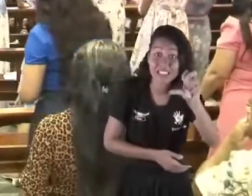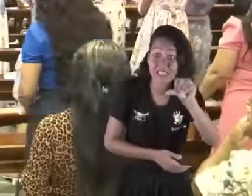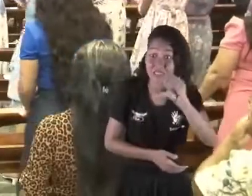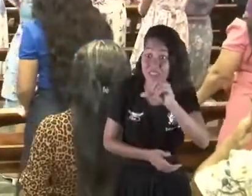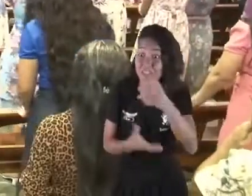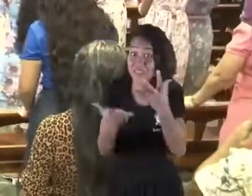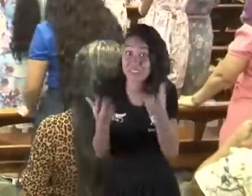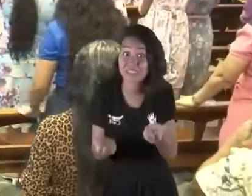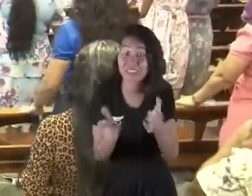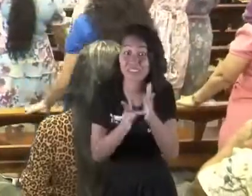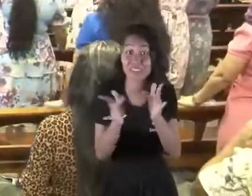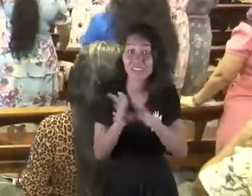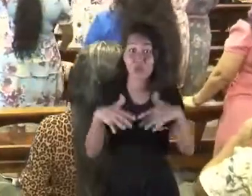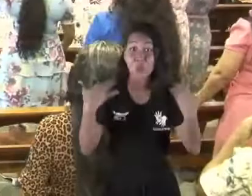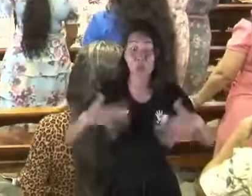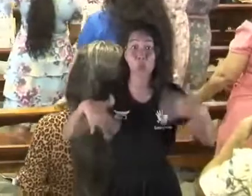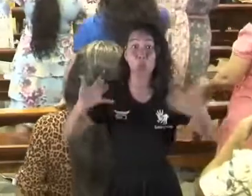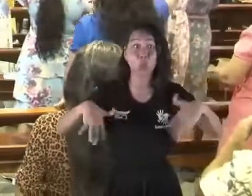perguntar.